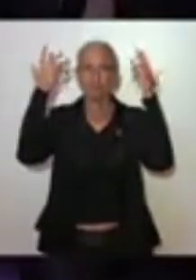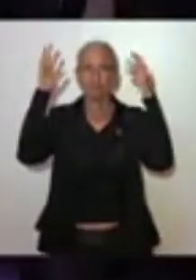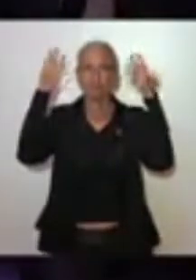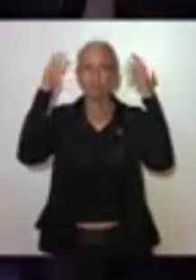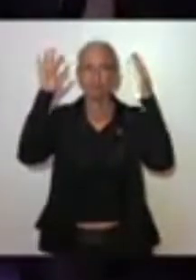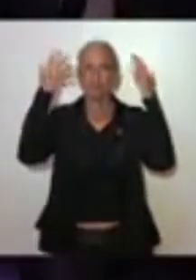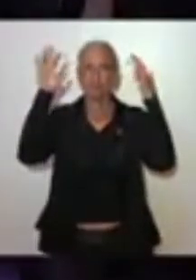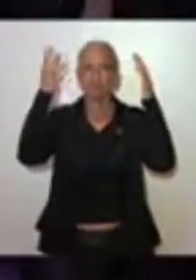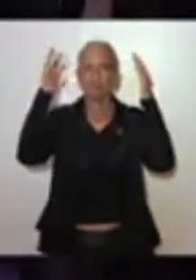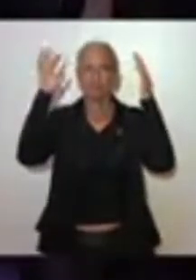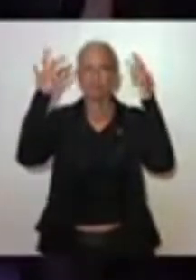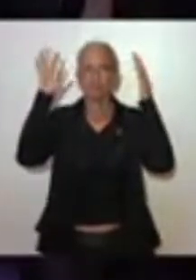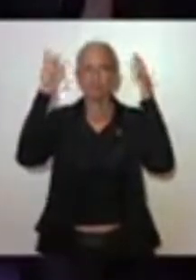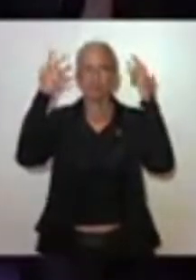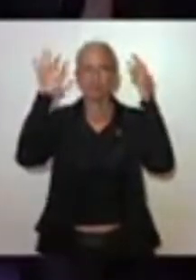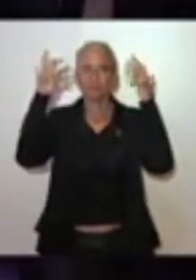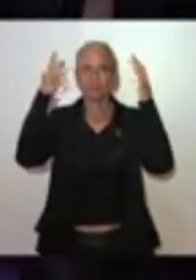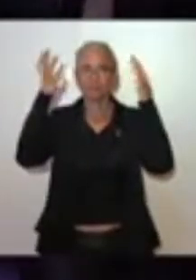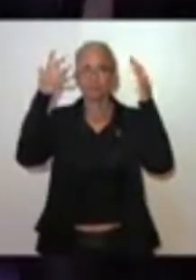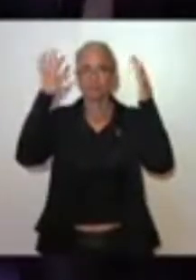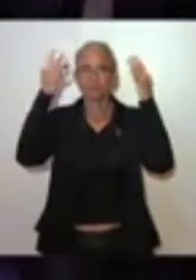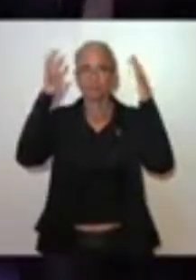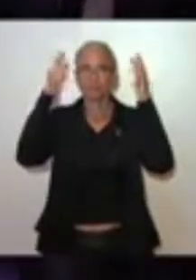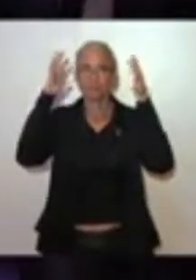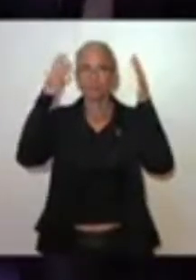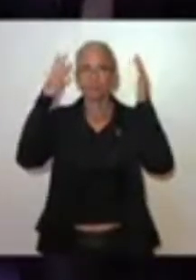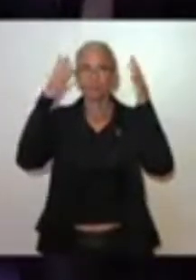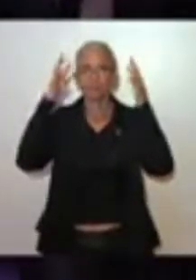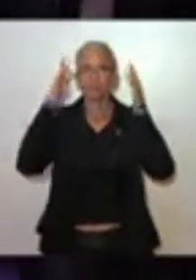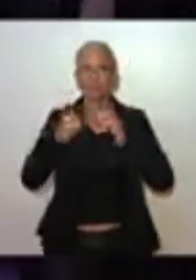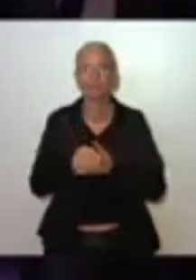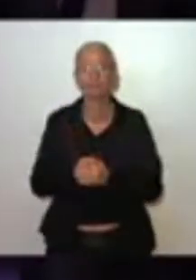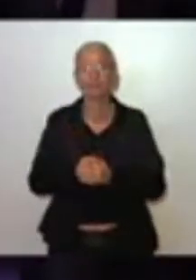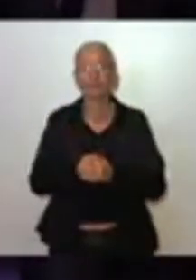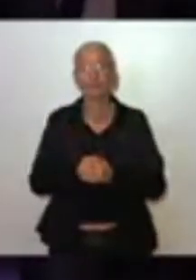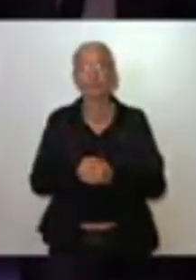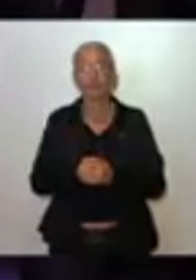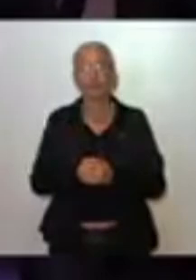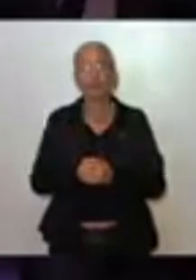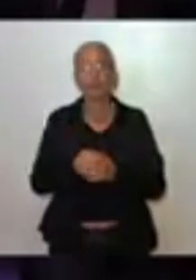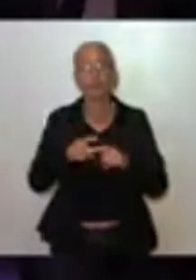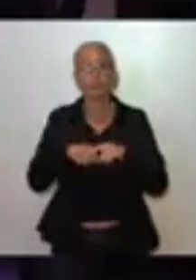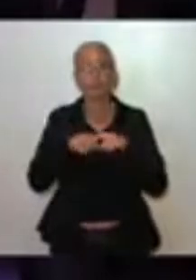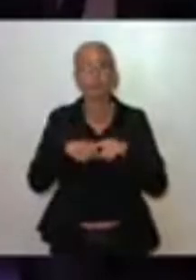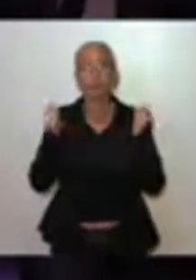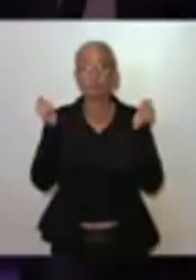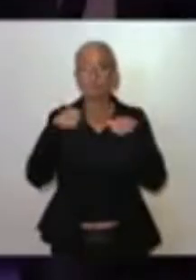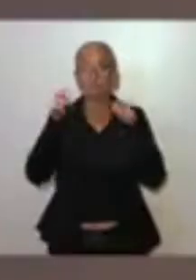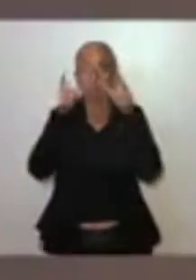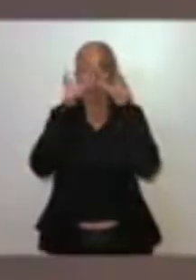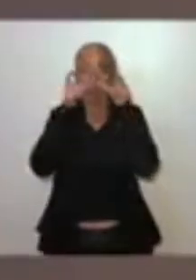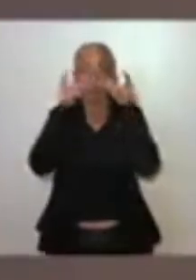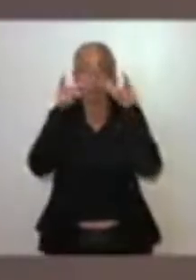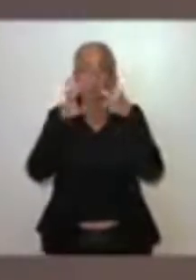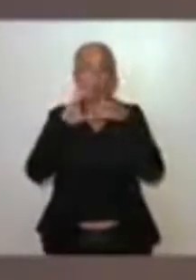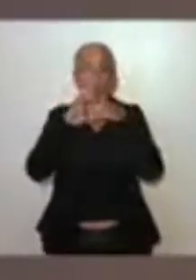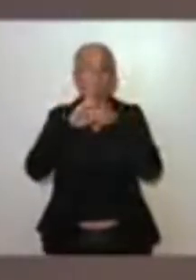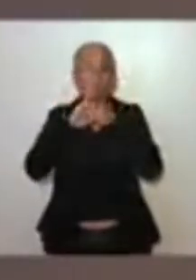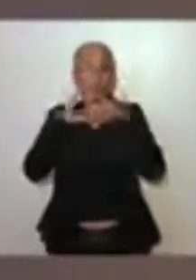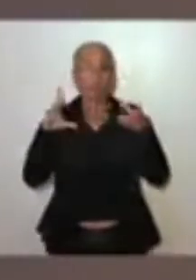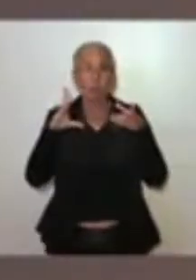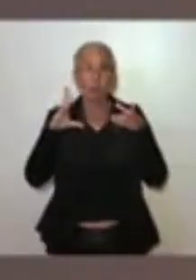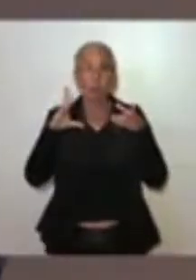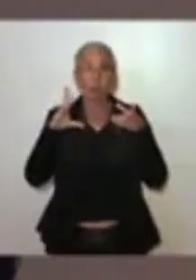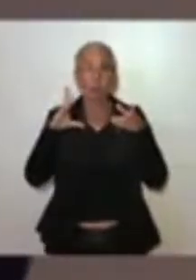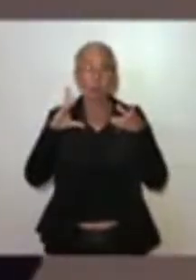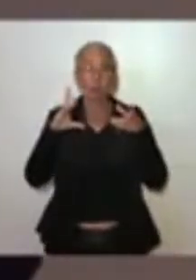E aí e o teto É preciso ter atenção a democracia tem espaço